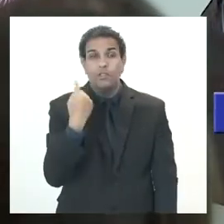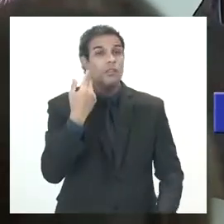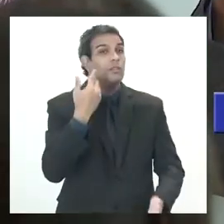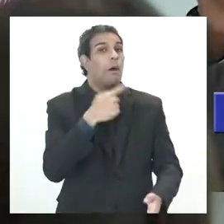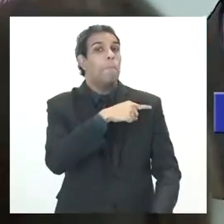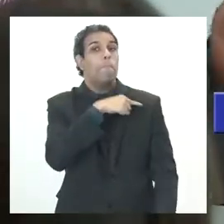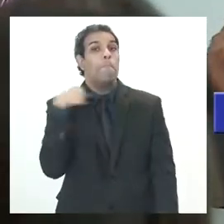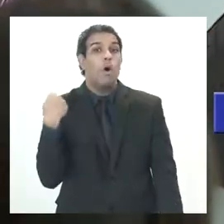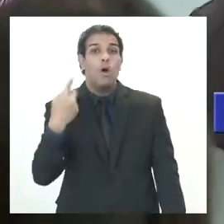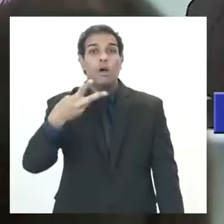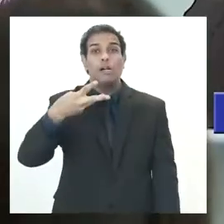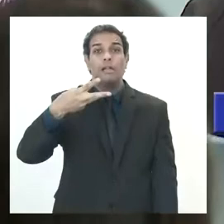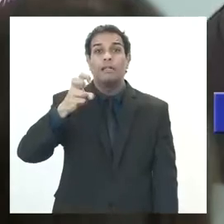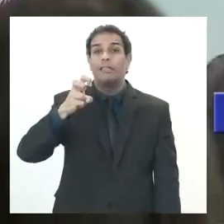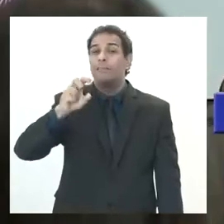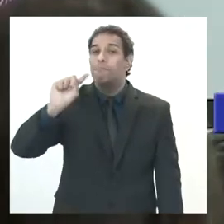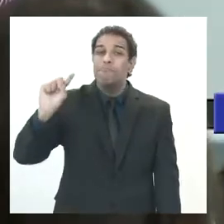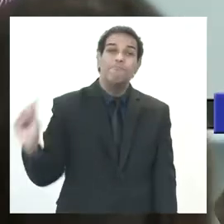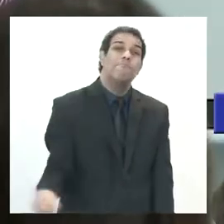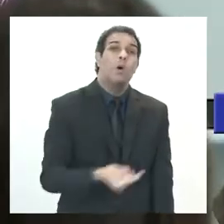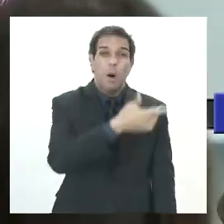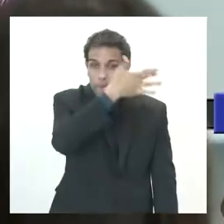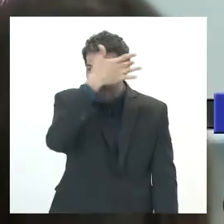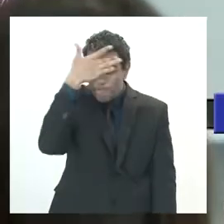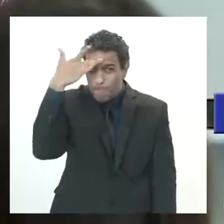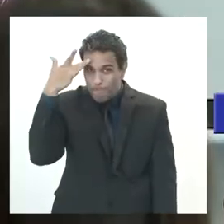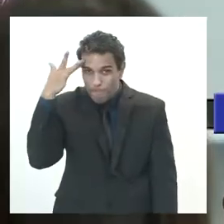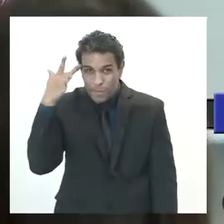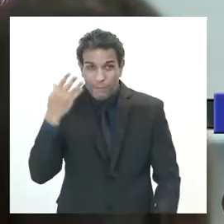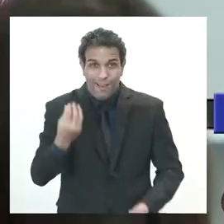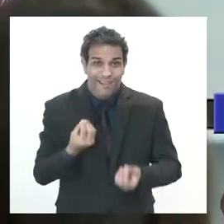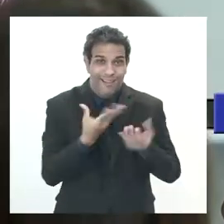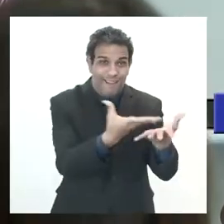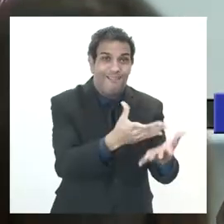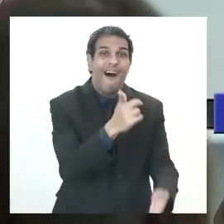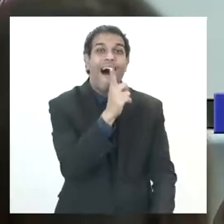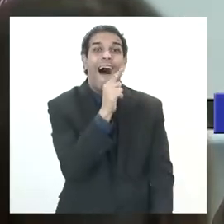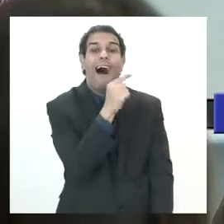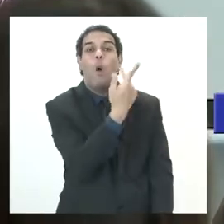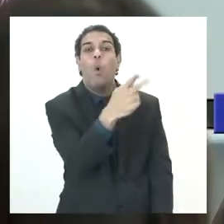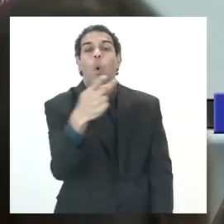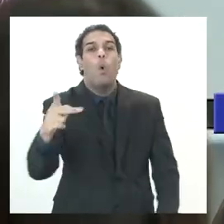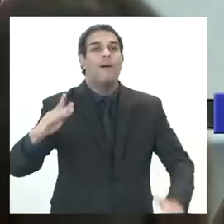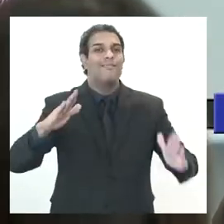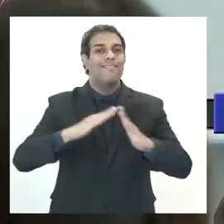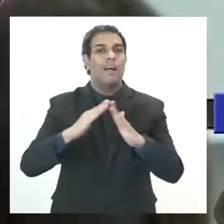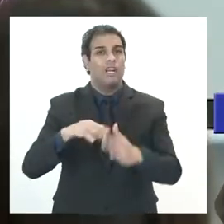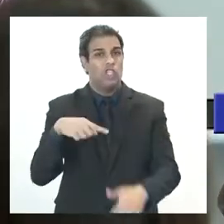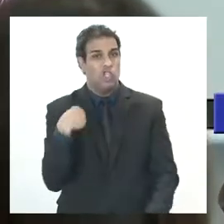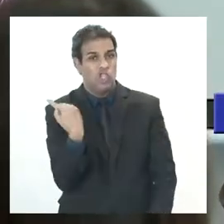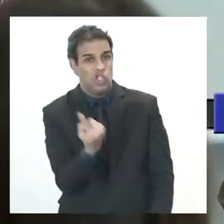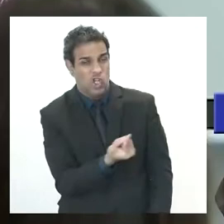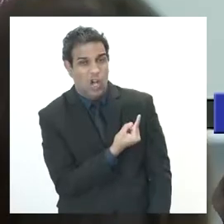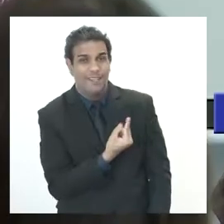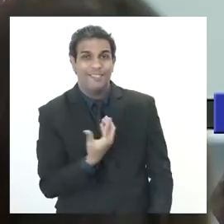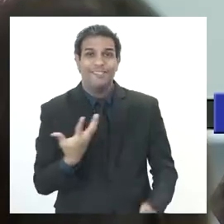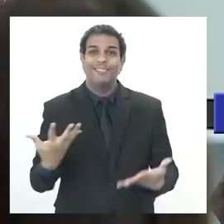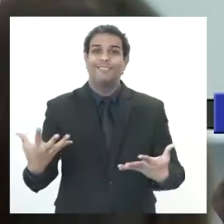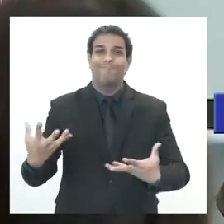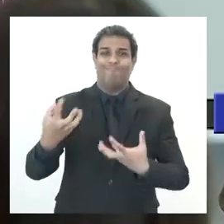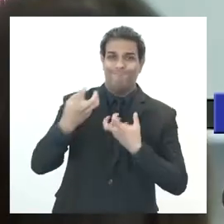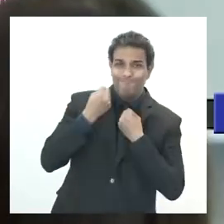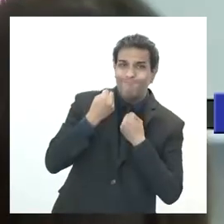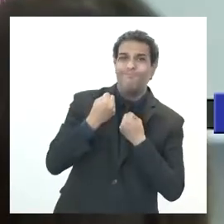trabalhadores que atuam diariamente para levar água para sua casa a companhia dos companheiros nós fomos desprezadas nós fomos